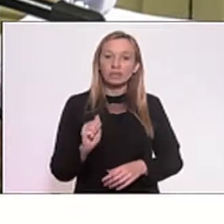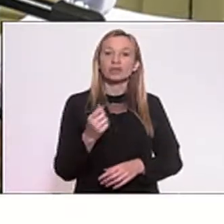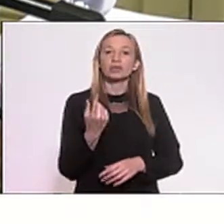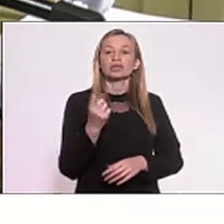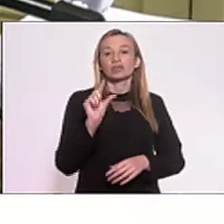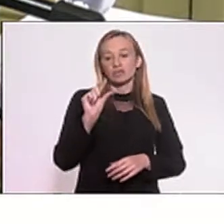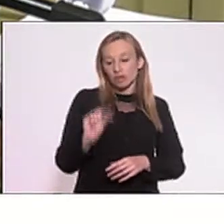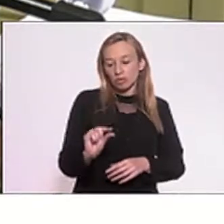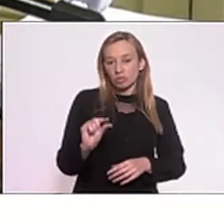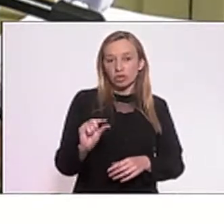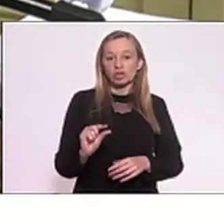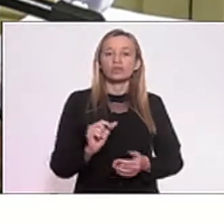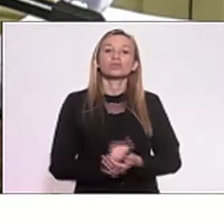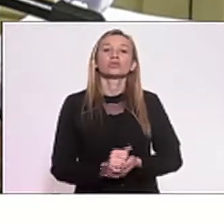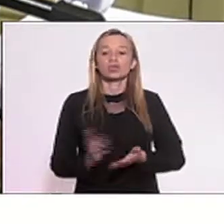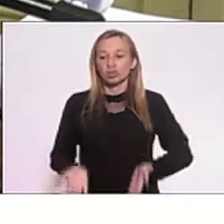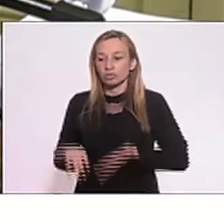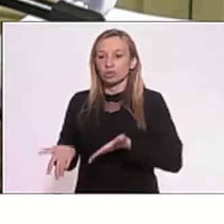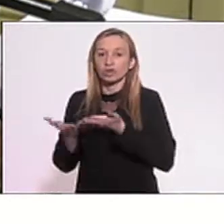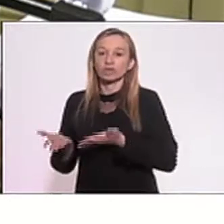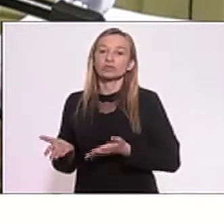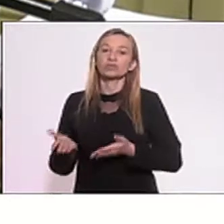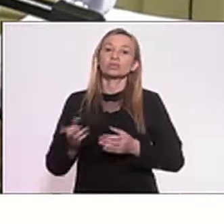possibilidade de vinculá-la à frequência no pré-natal.